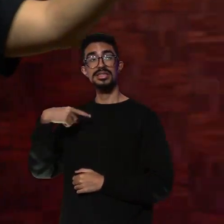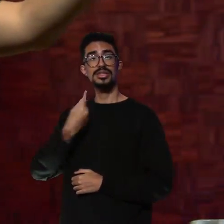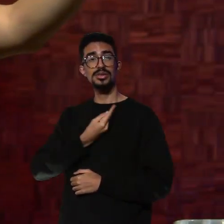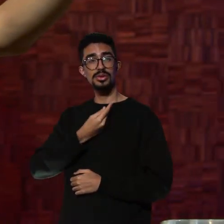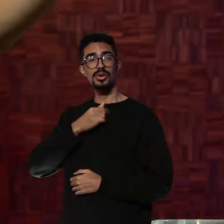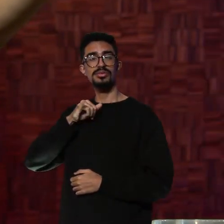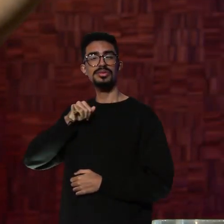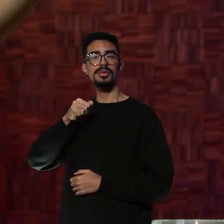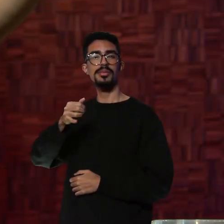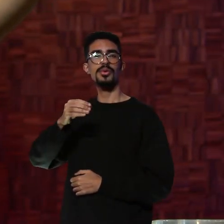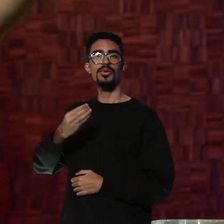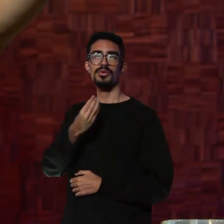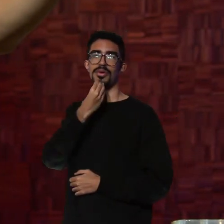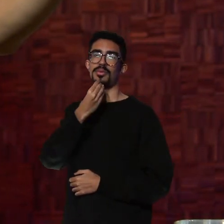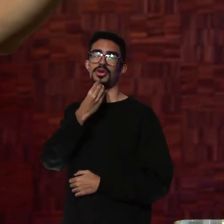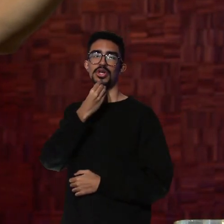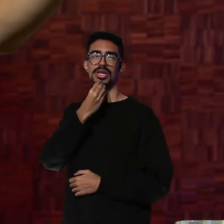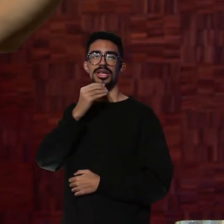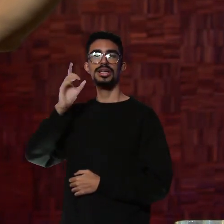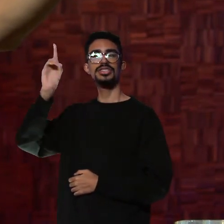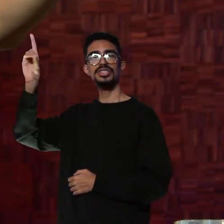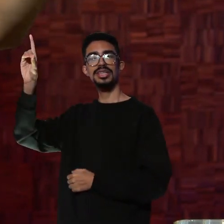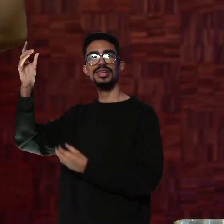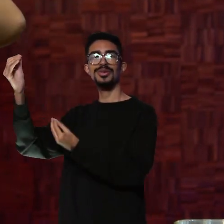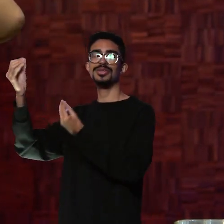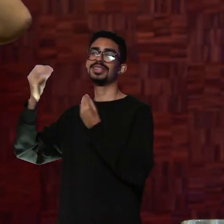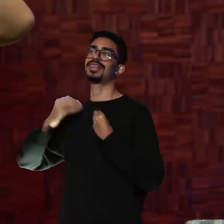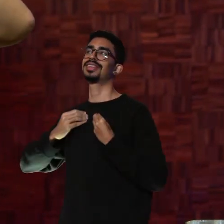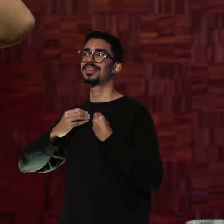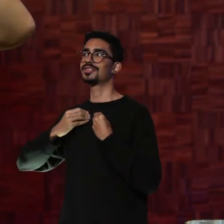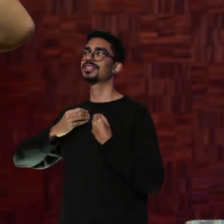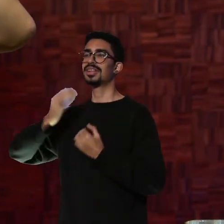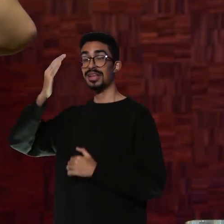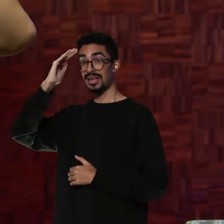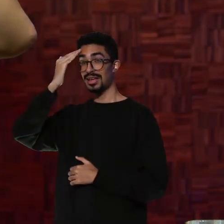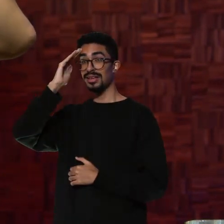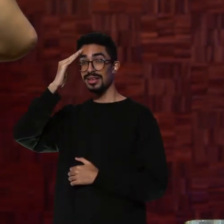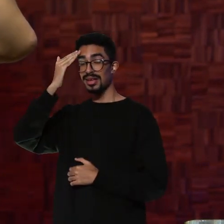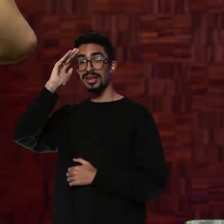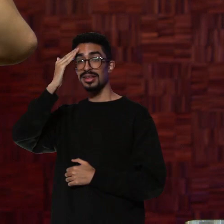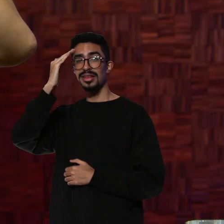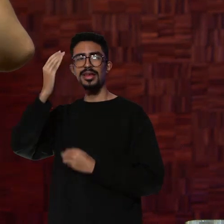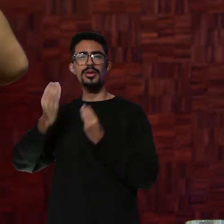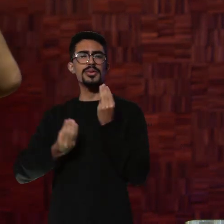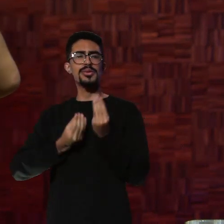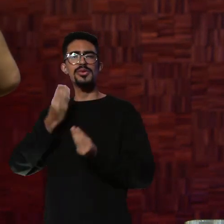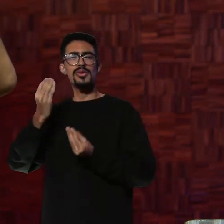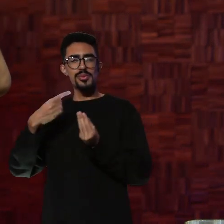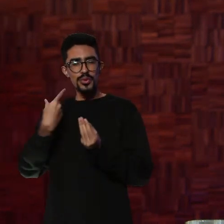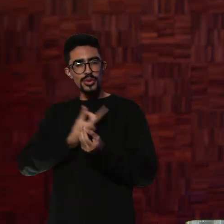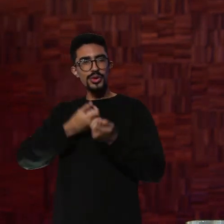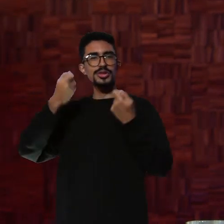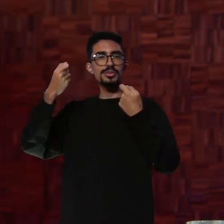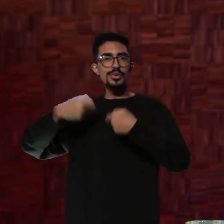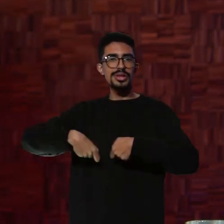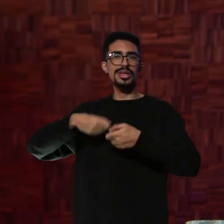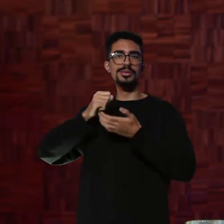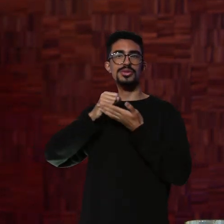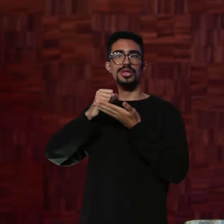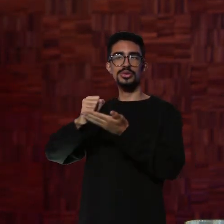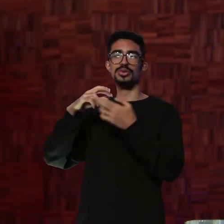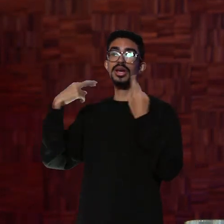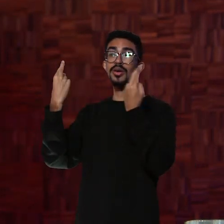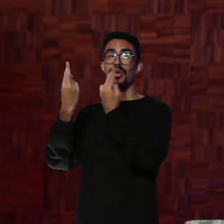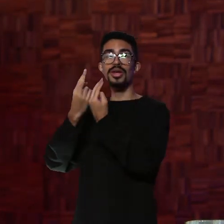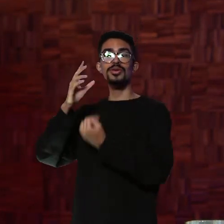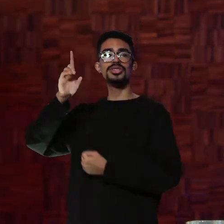aproveitar a janela de oportunidade que Deus está dando, entendendo qual é o nosso papel de verdade, a